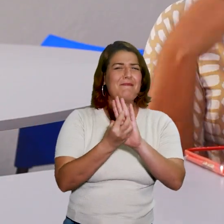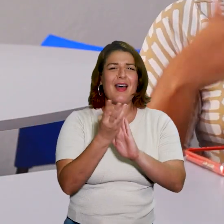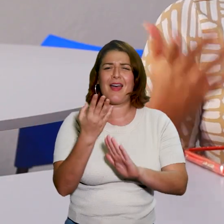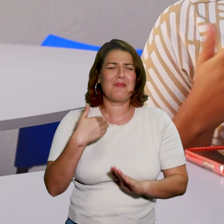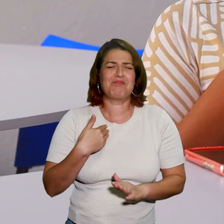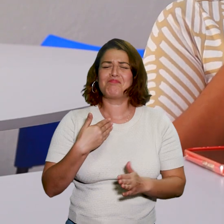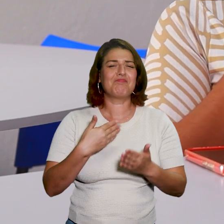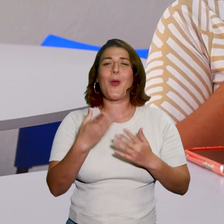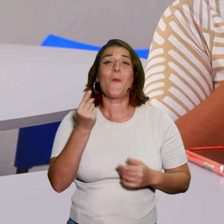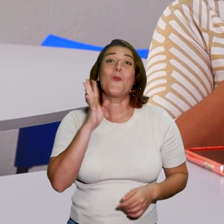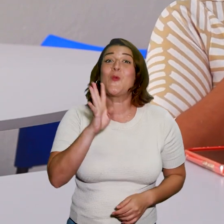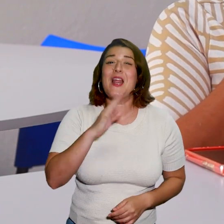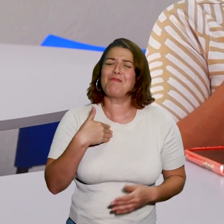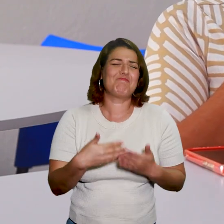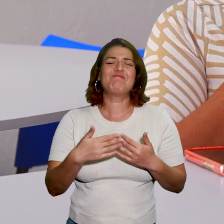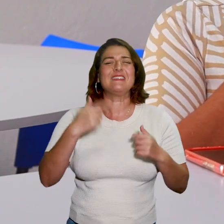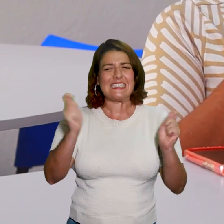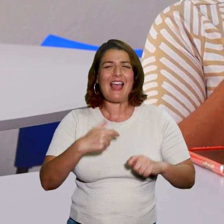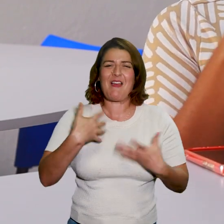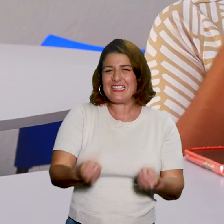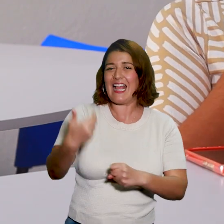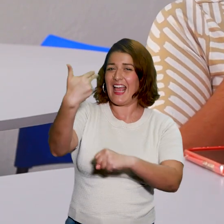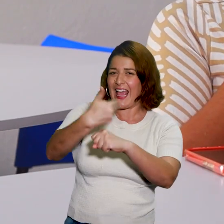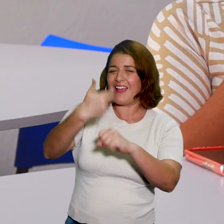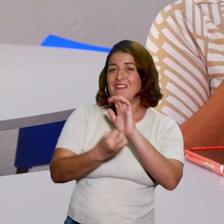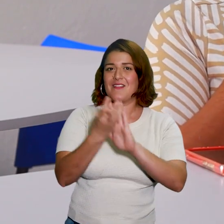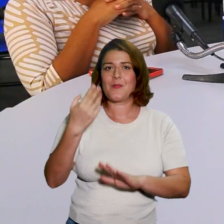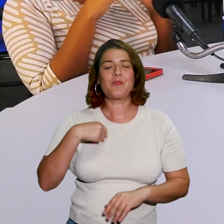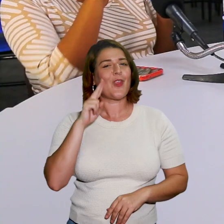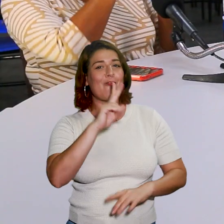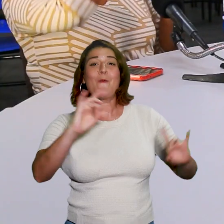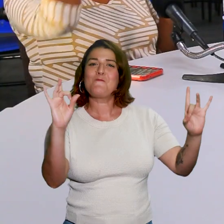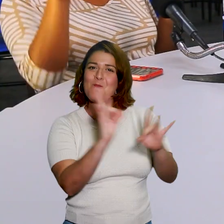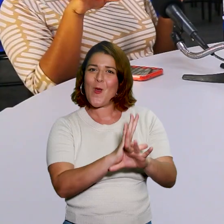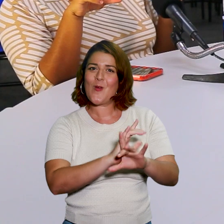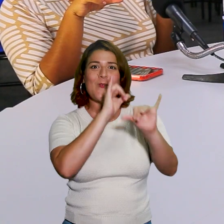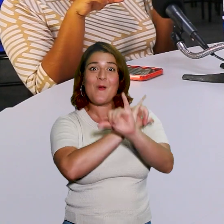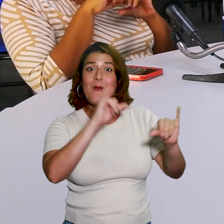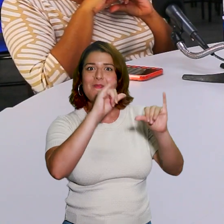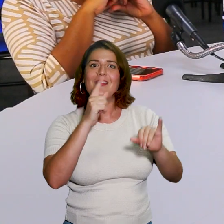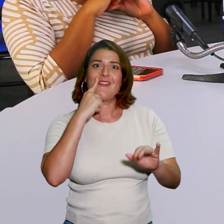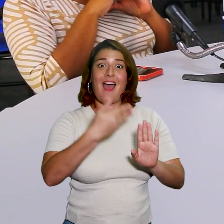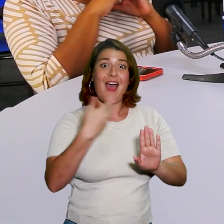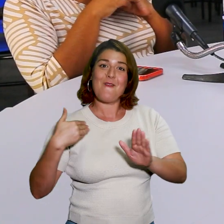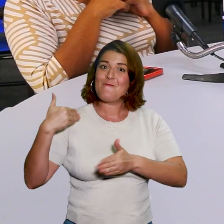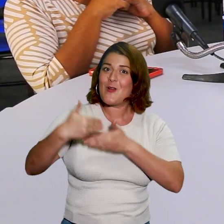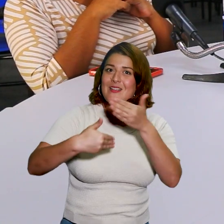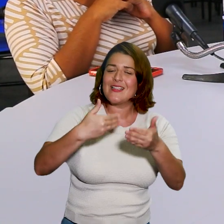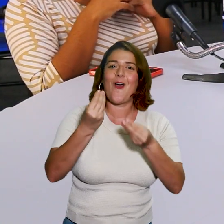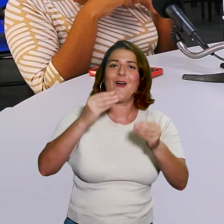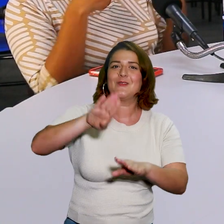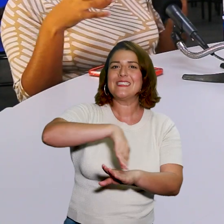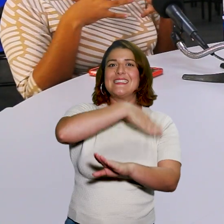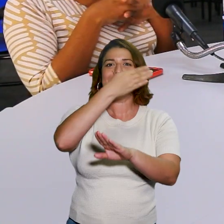importava de ter que gravar várias vezes, assim, a cena. E depois, quando vi o comercial pronto, vi todo aquele processo que a gente fez durante o dia